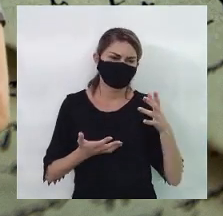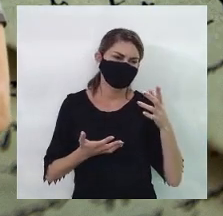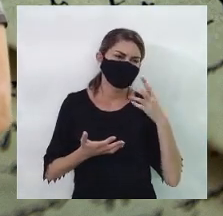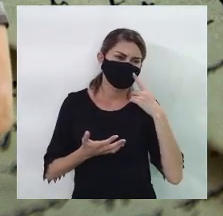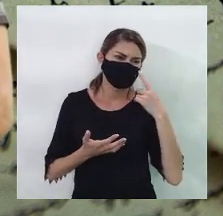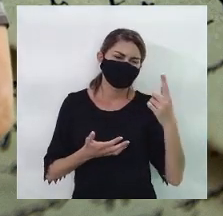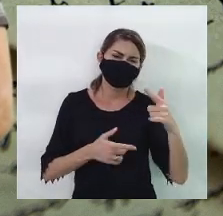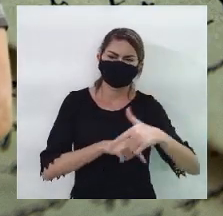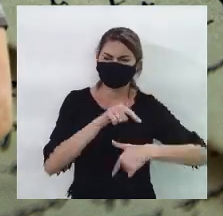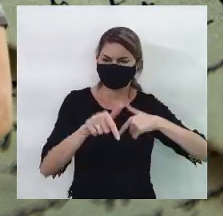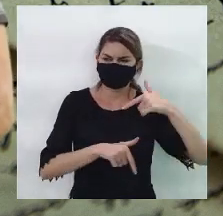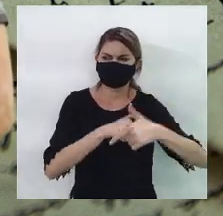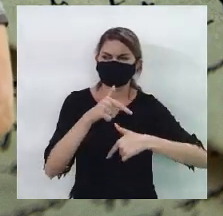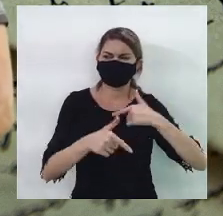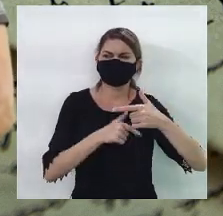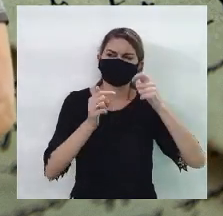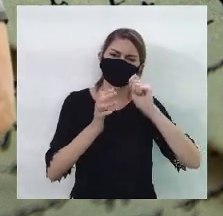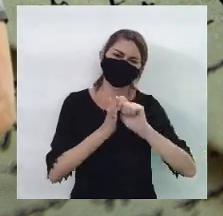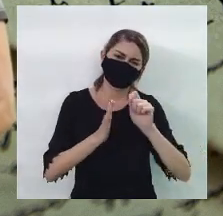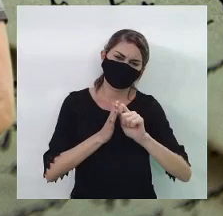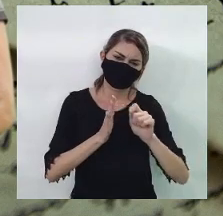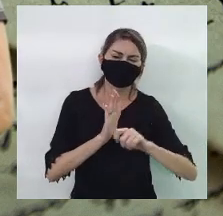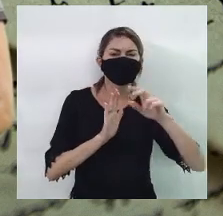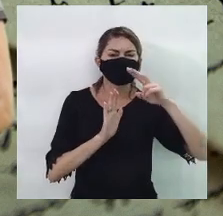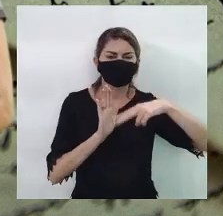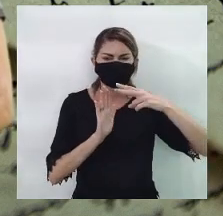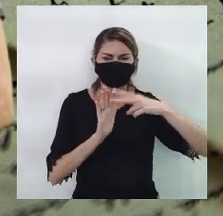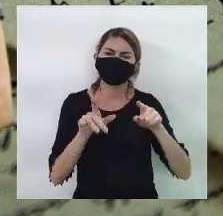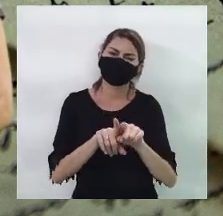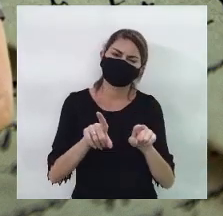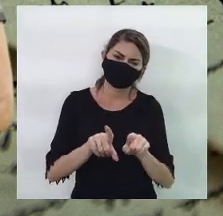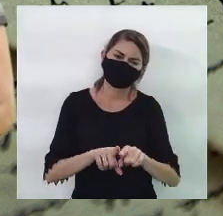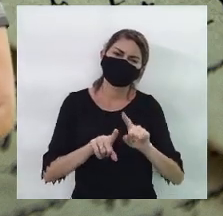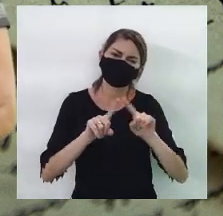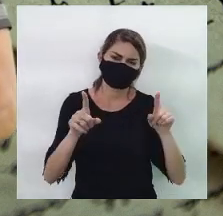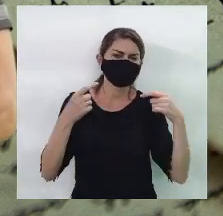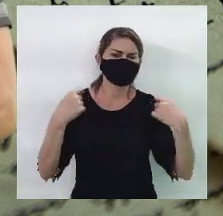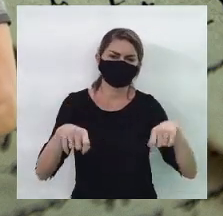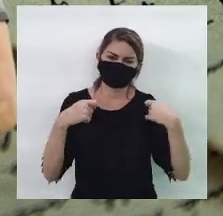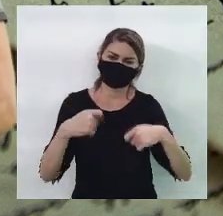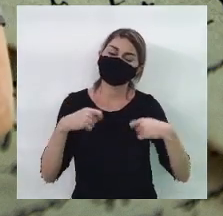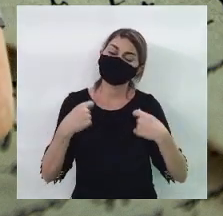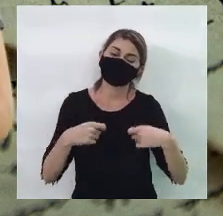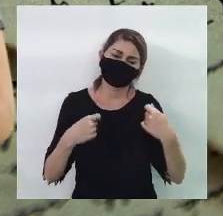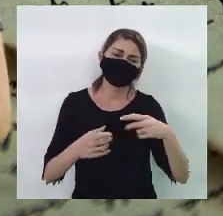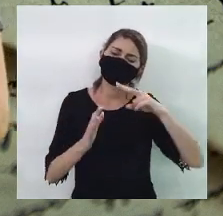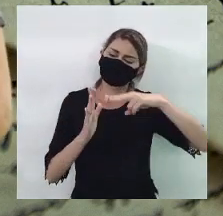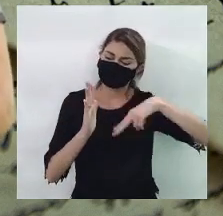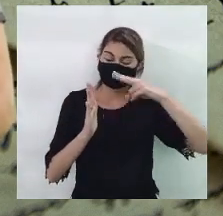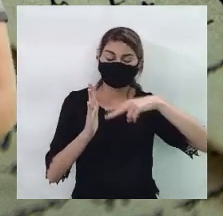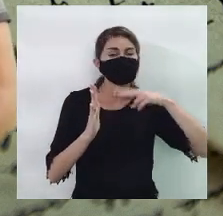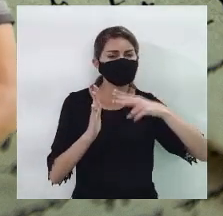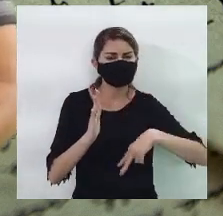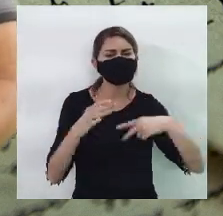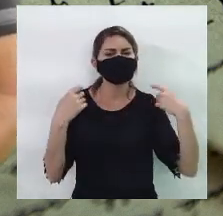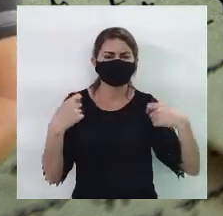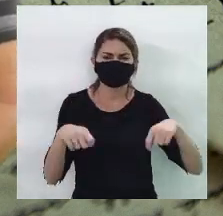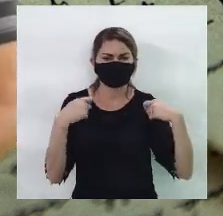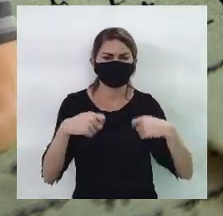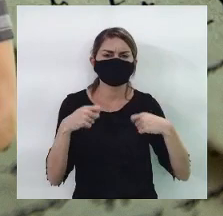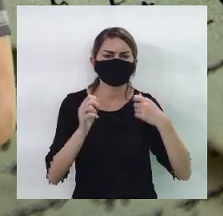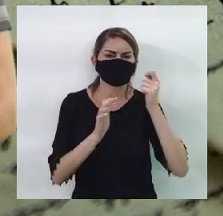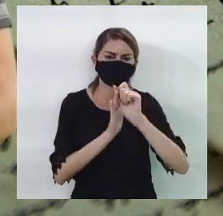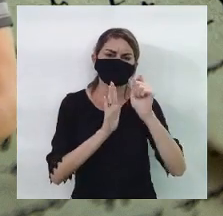coadunar o trabalho com a escritura, né, e ler também, né? Mas há uma necessidade que nós temos de ler, há uma necessidade